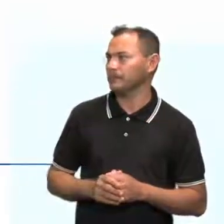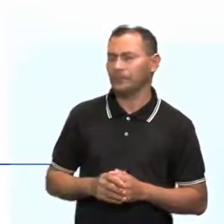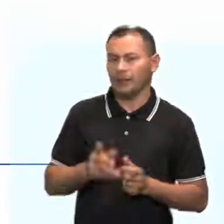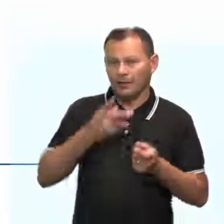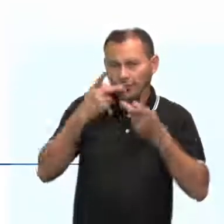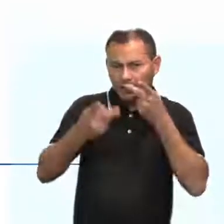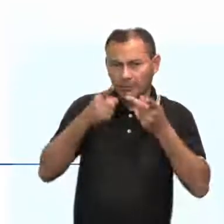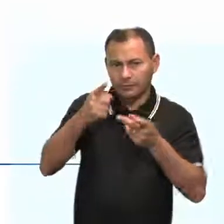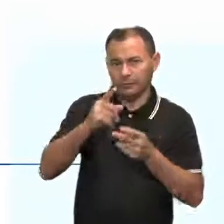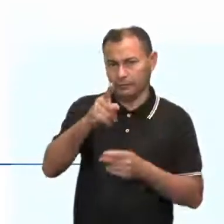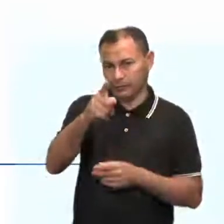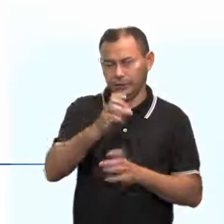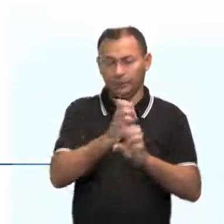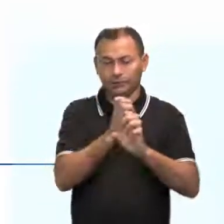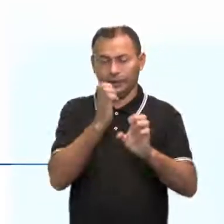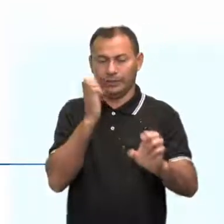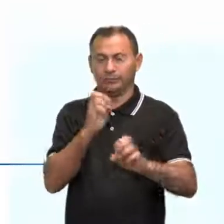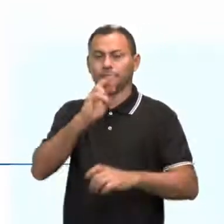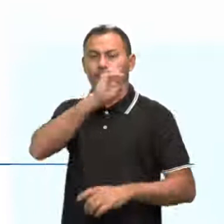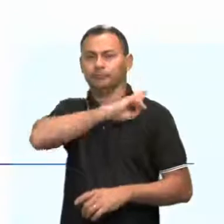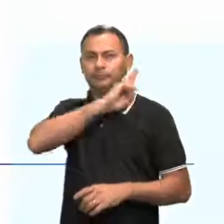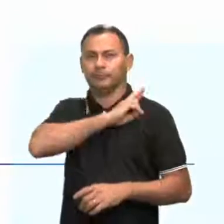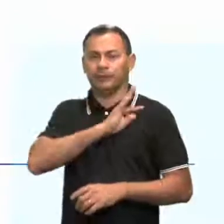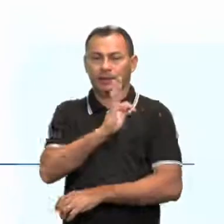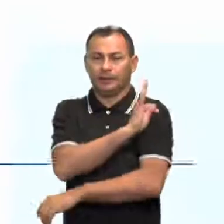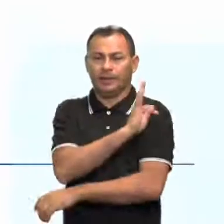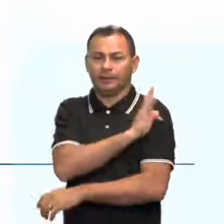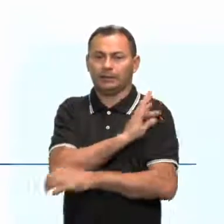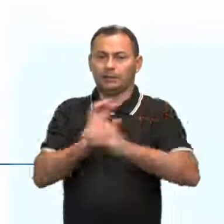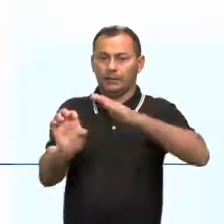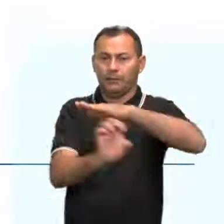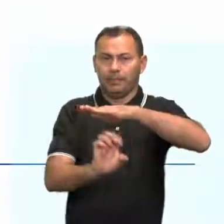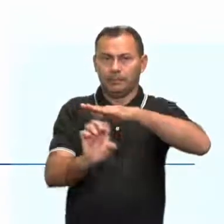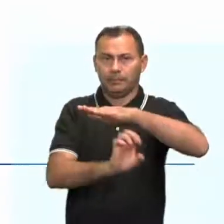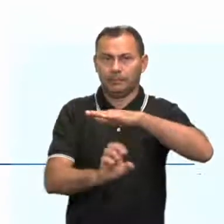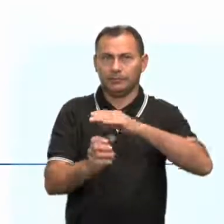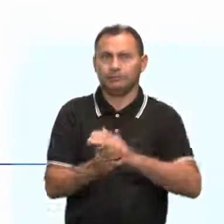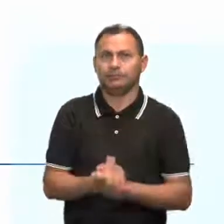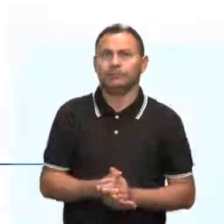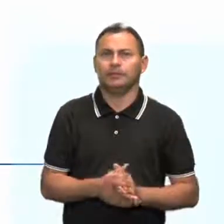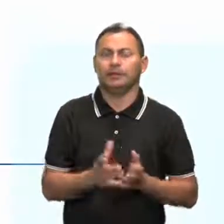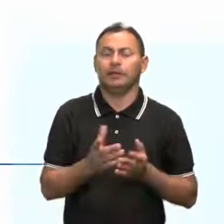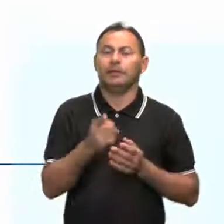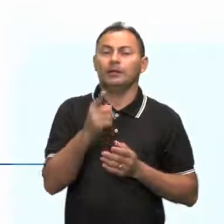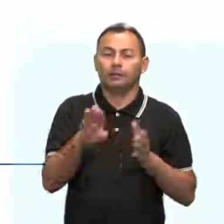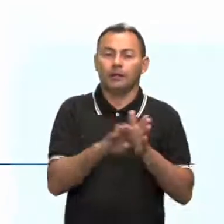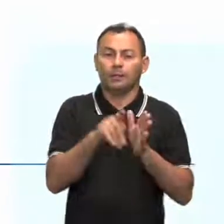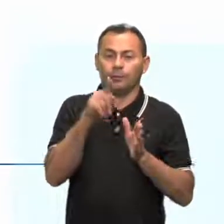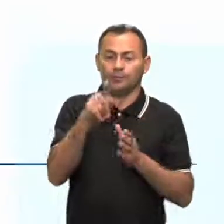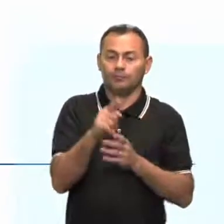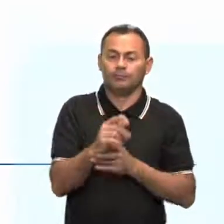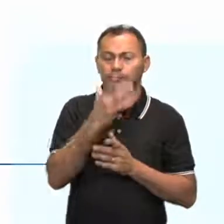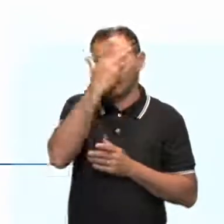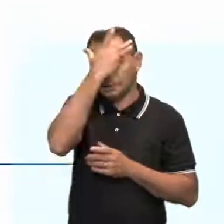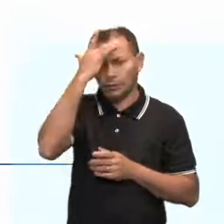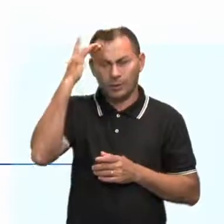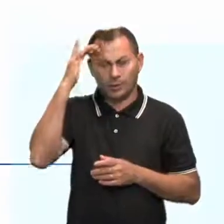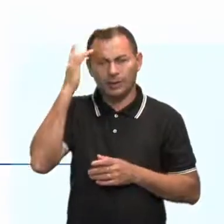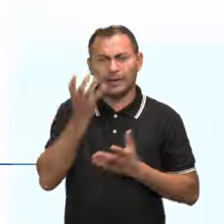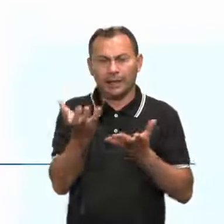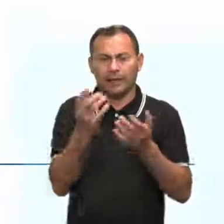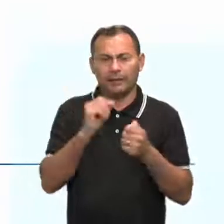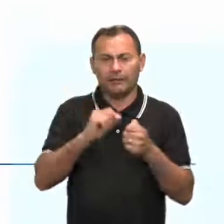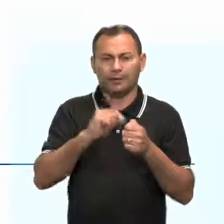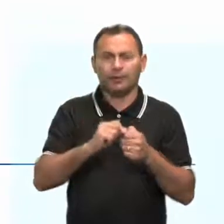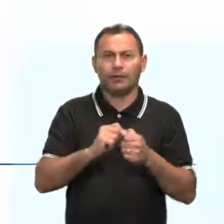Digamos que você é um engenheiro, você é um responsável técnico de uma empresa e chegou a você alguém que quer fazer